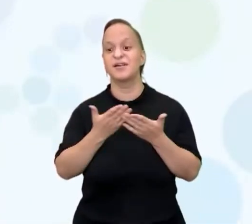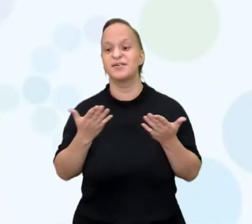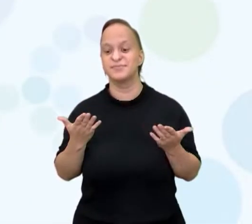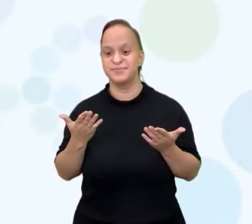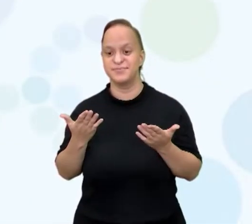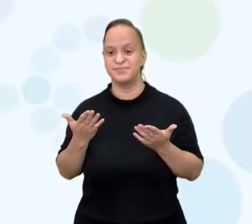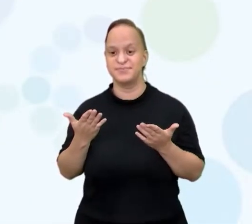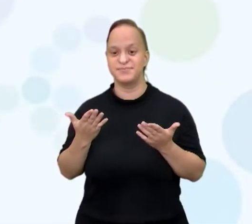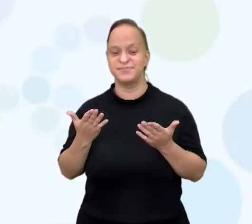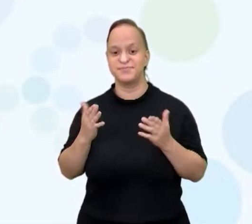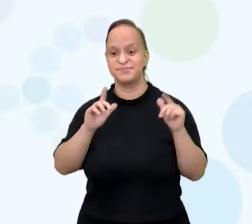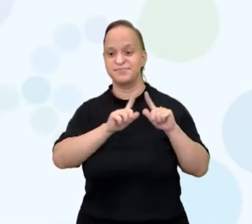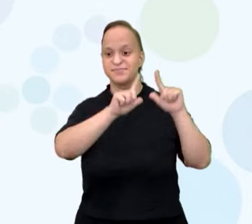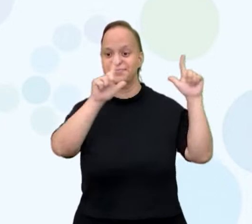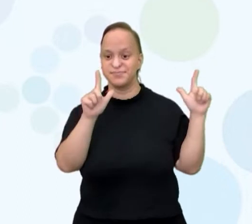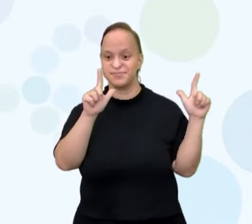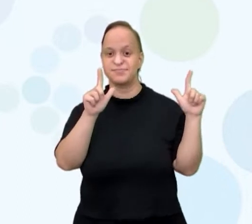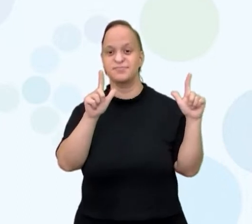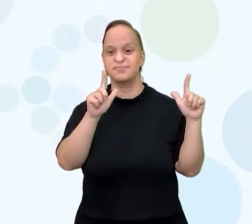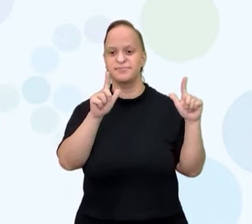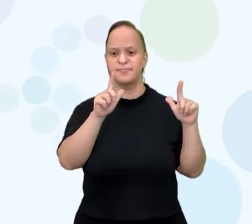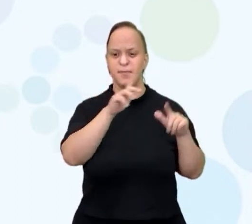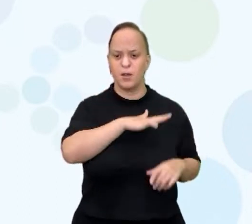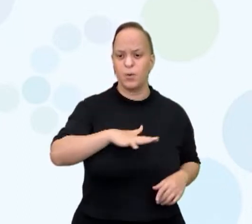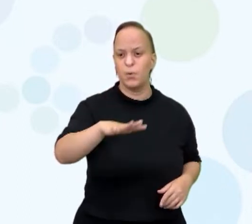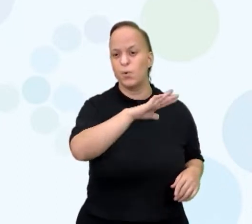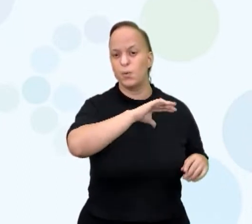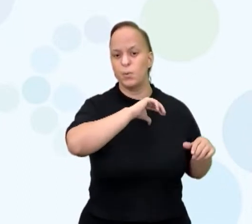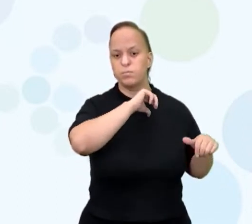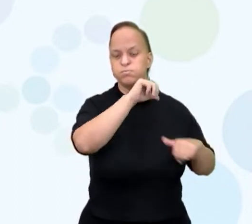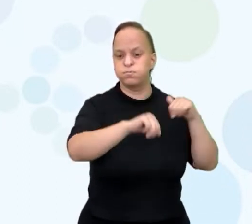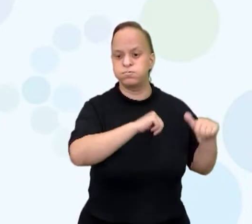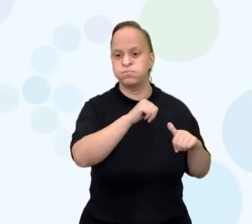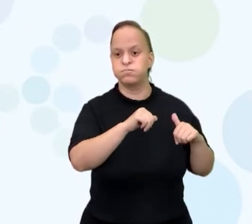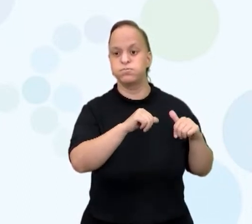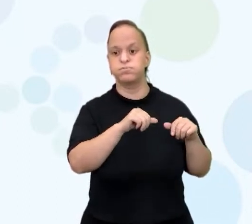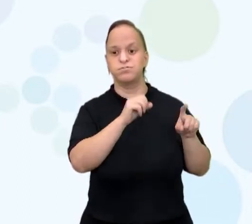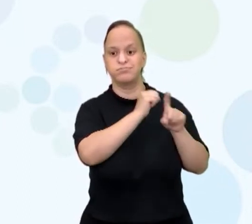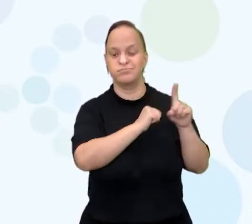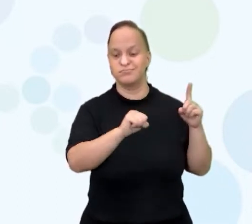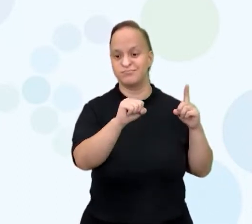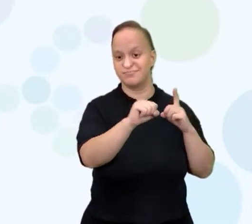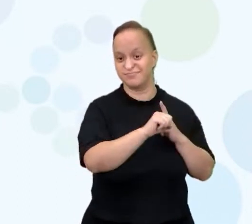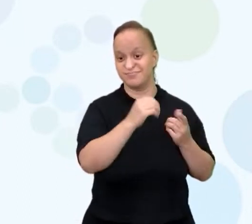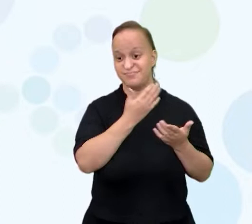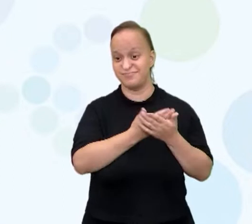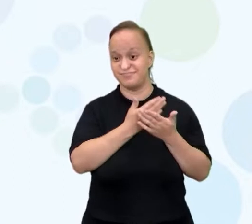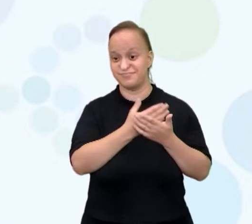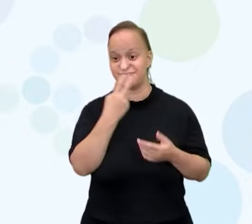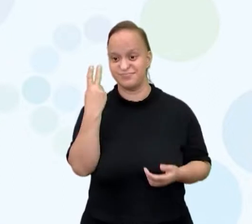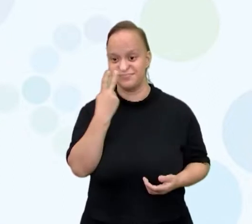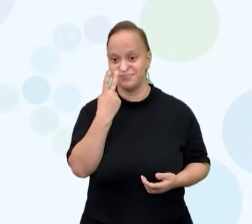Primeiro, lá na nossa tela, transformações do espaço geográfico e sociedade, sistematização, aula 2. Hoje, então, é a